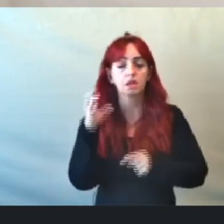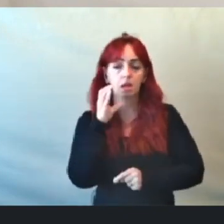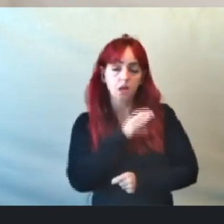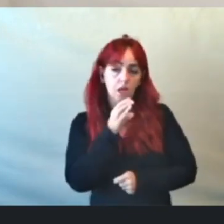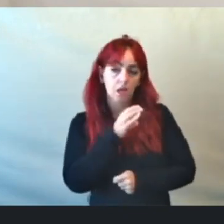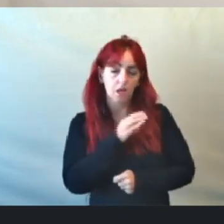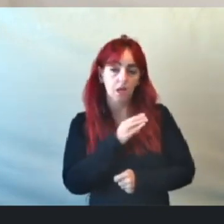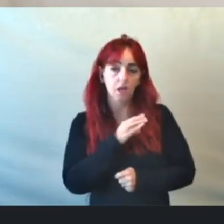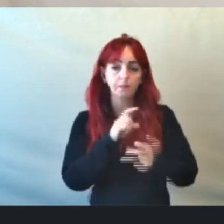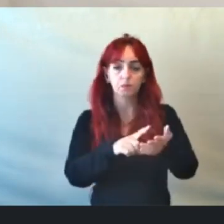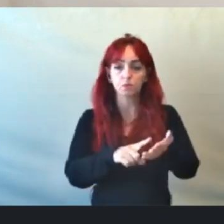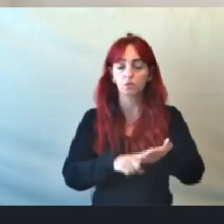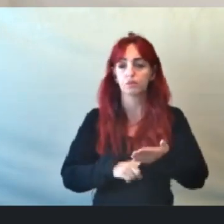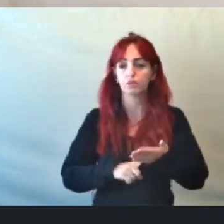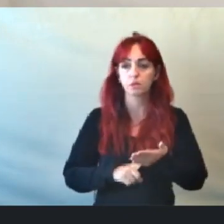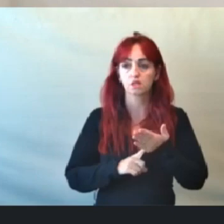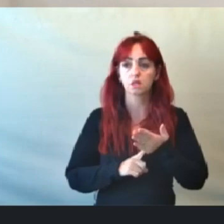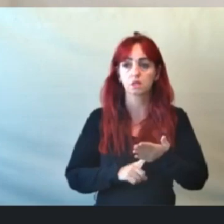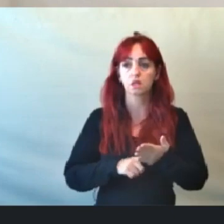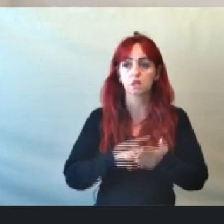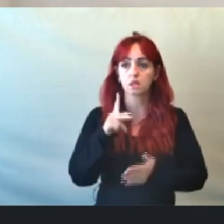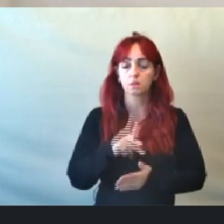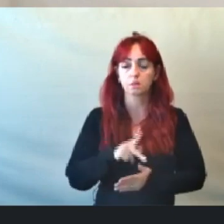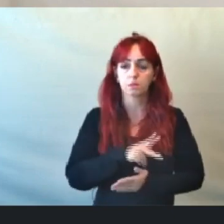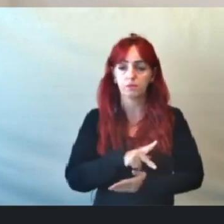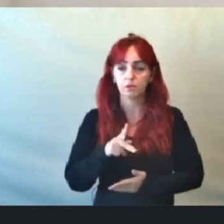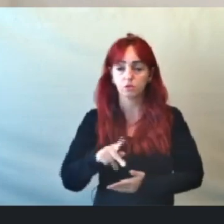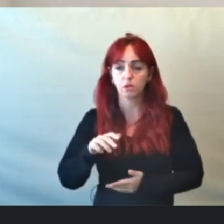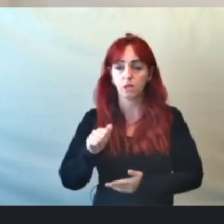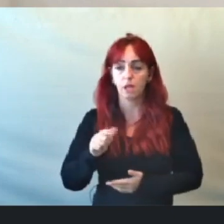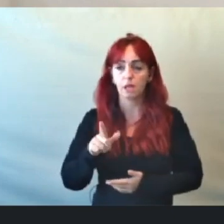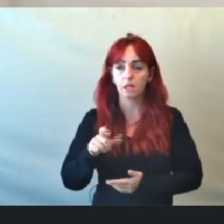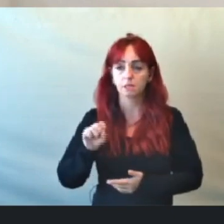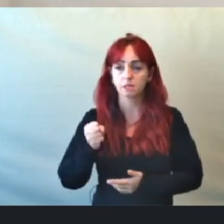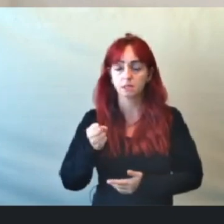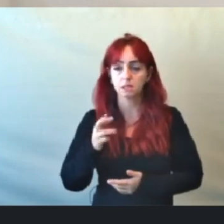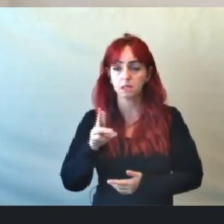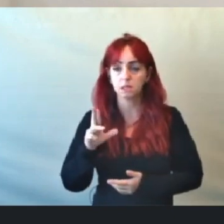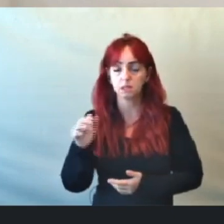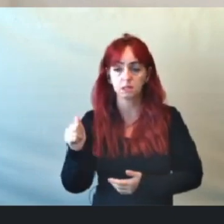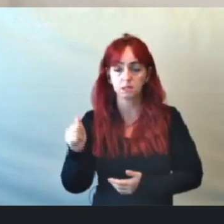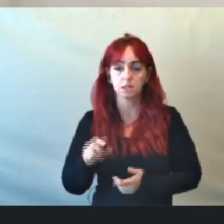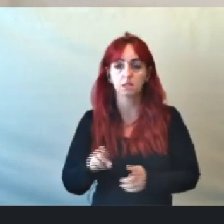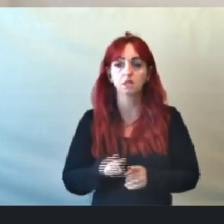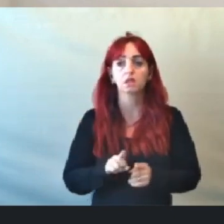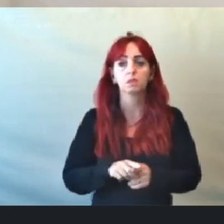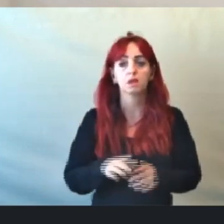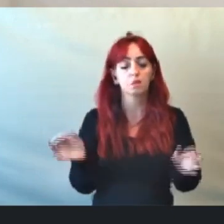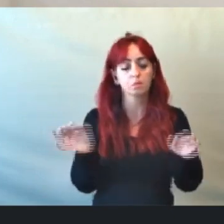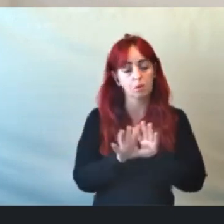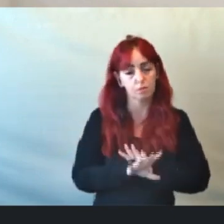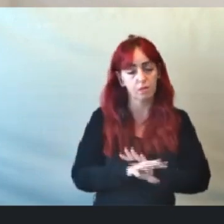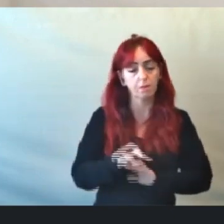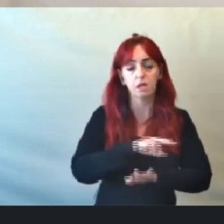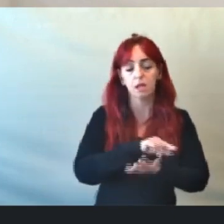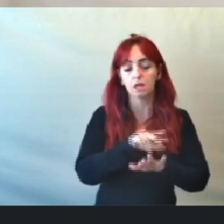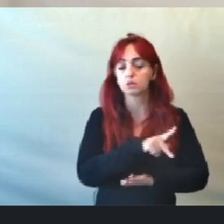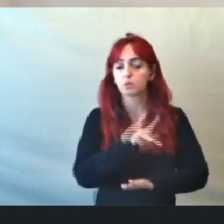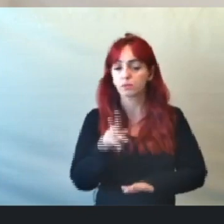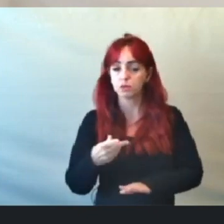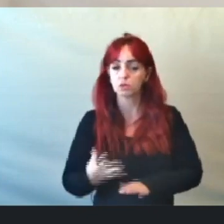a professora Alessandra, para o professor Nilo, e eles prontamente, né, aceitaram essa participação aqui